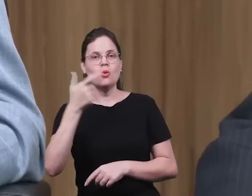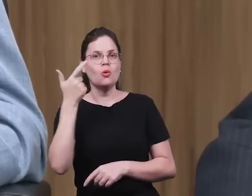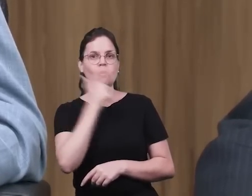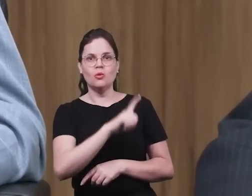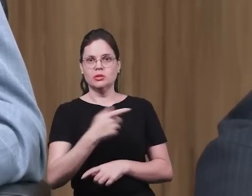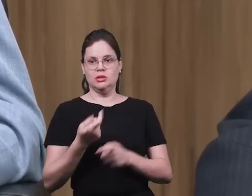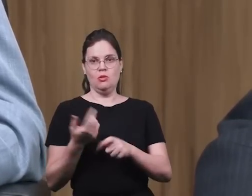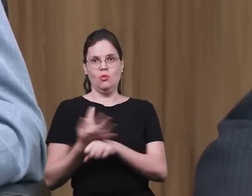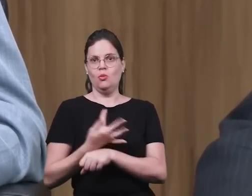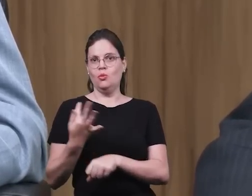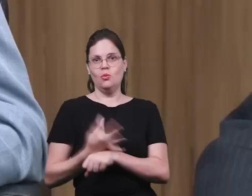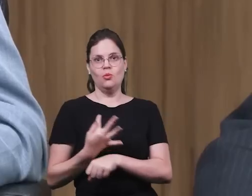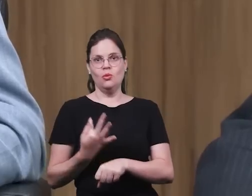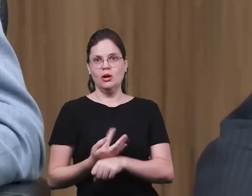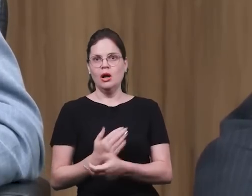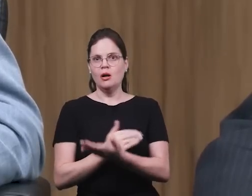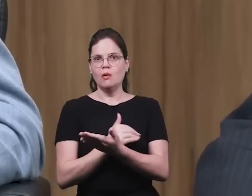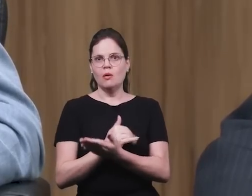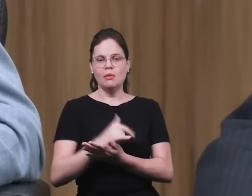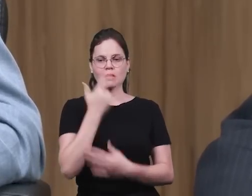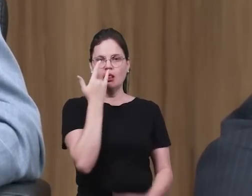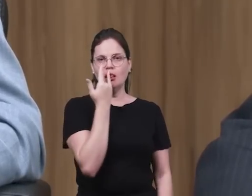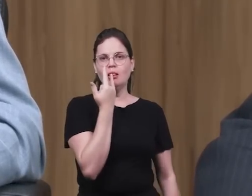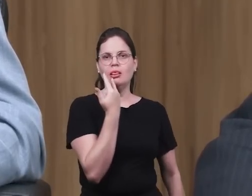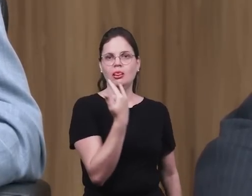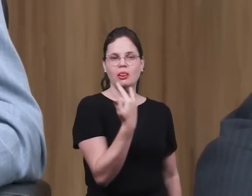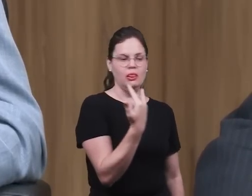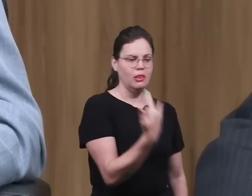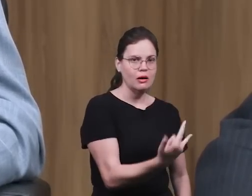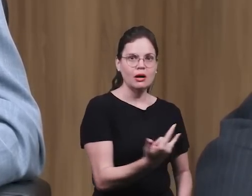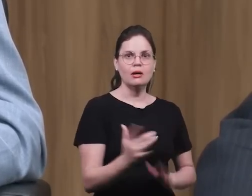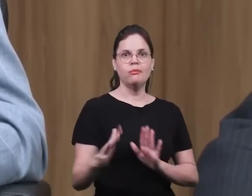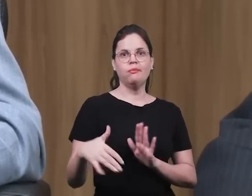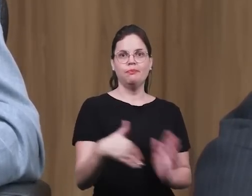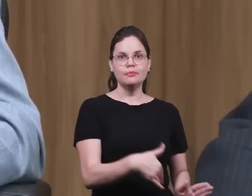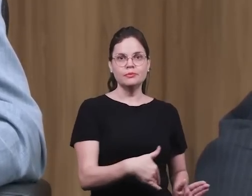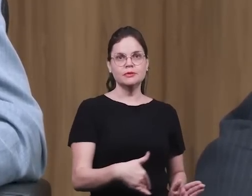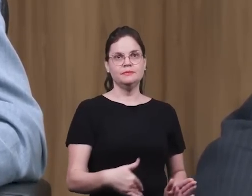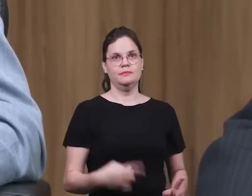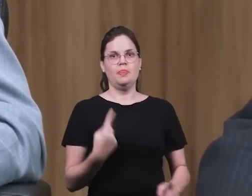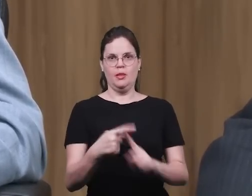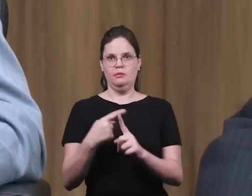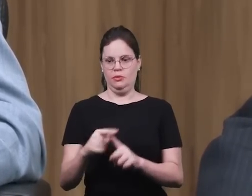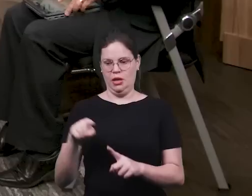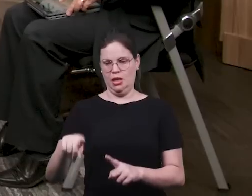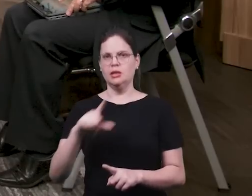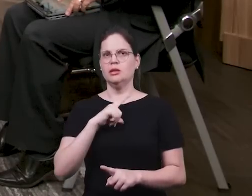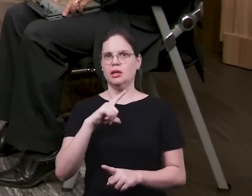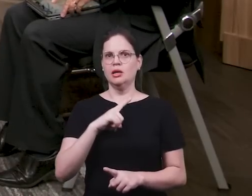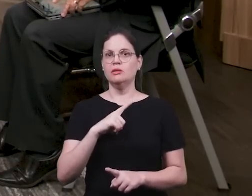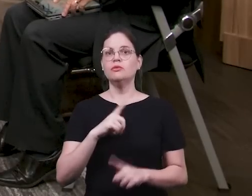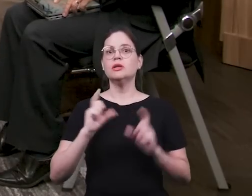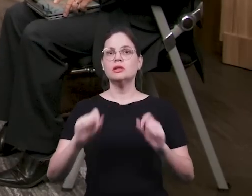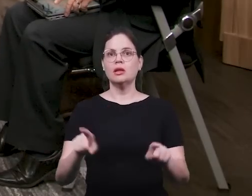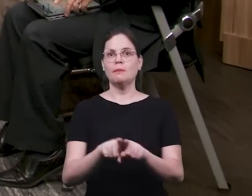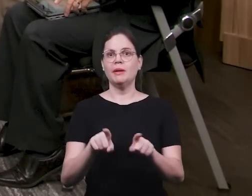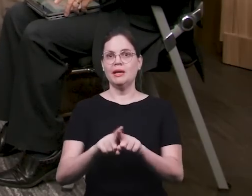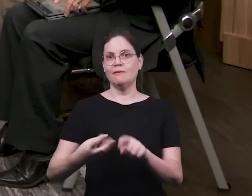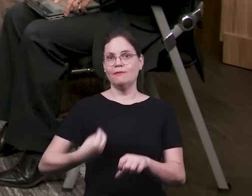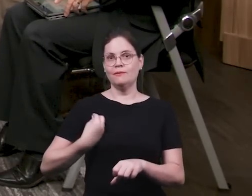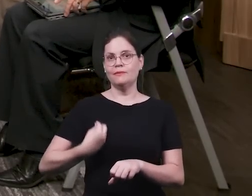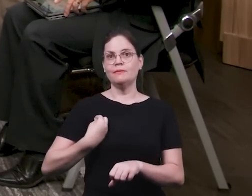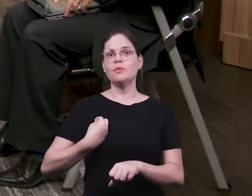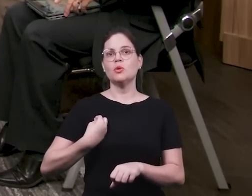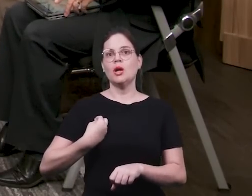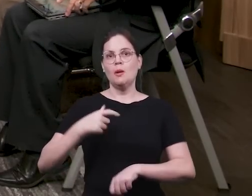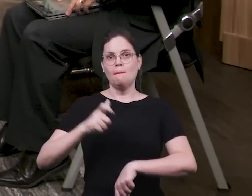conseguiu. Você tinha o problema do período. Ela começou, teve um domínio feudal. Ela